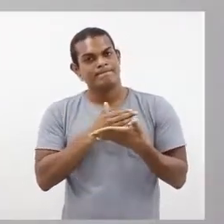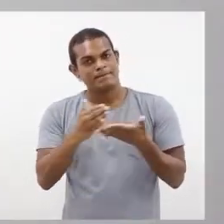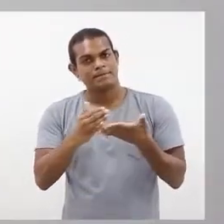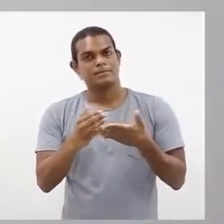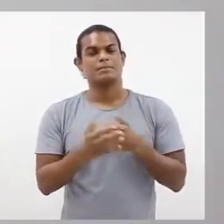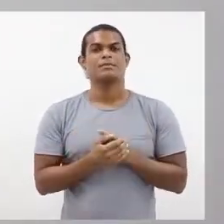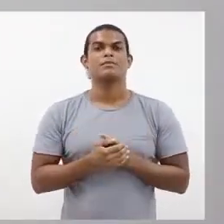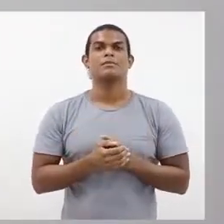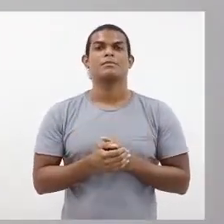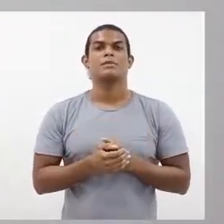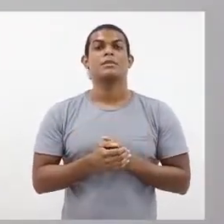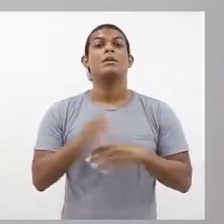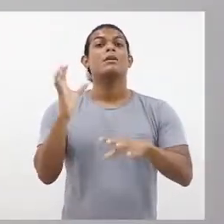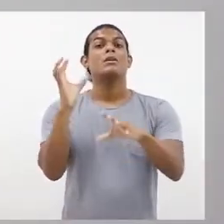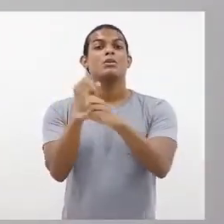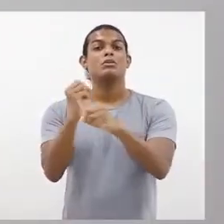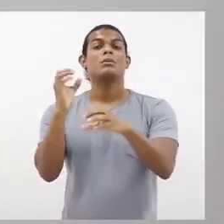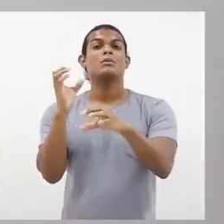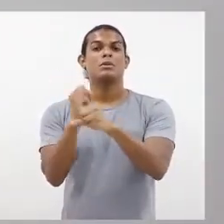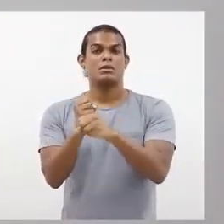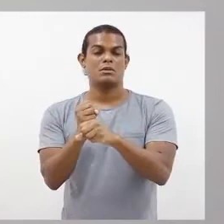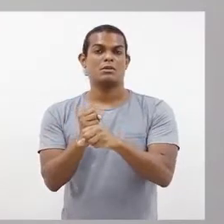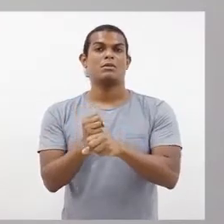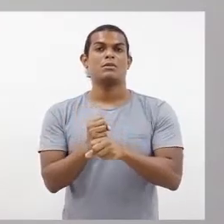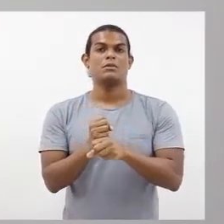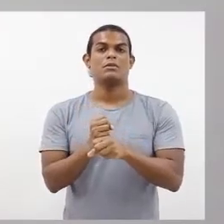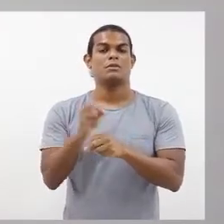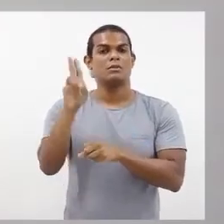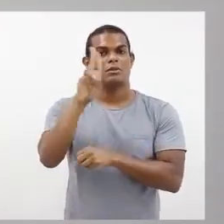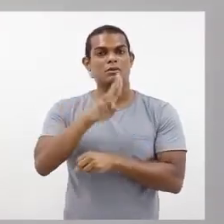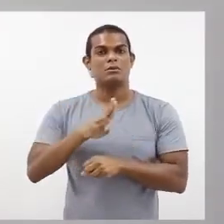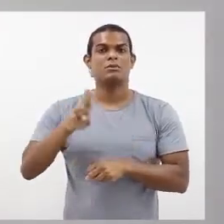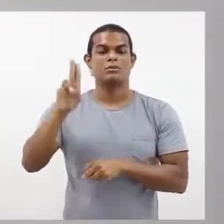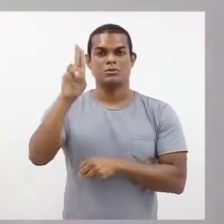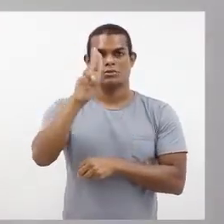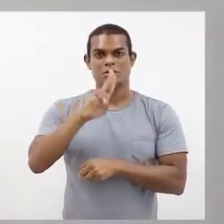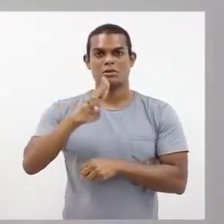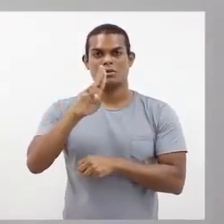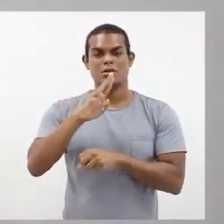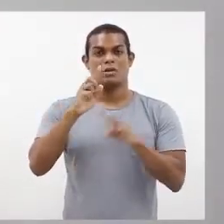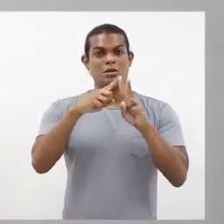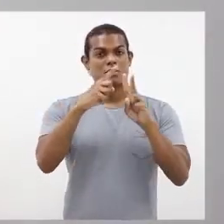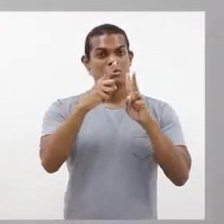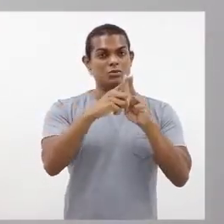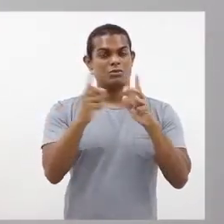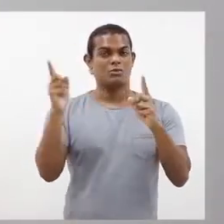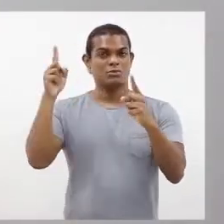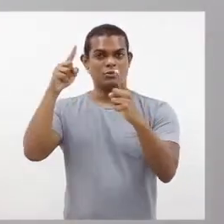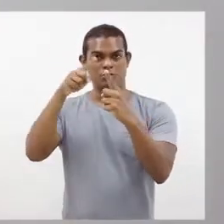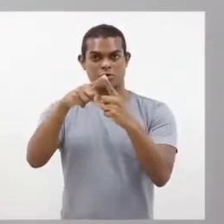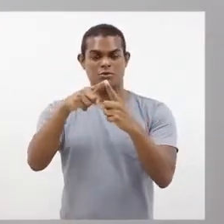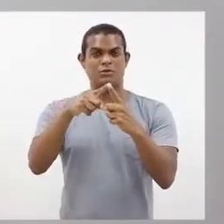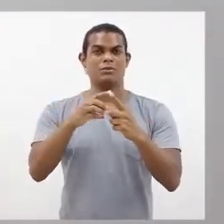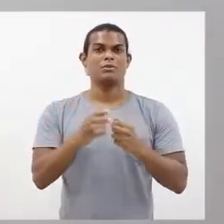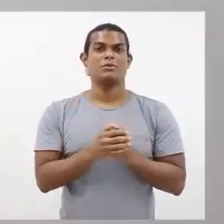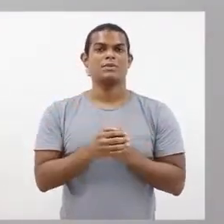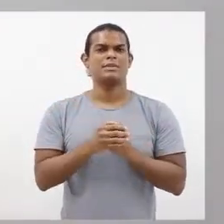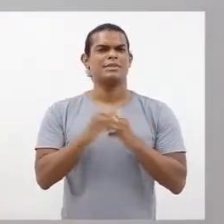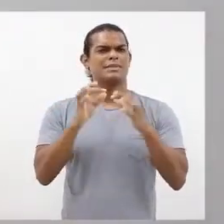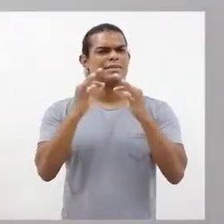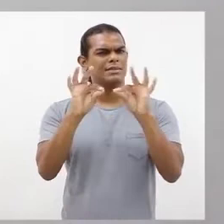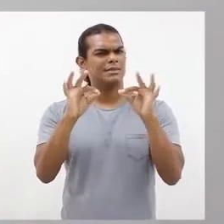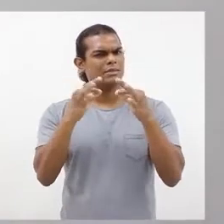Então, a contabilidade, em geral, ela é utilizada para duas finalidades